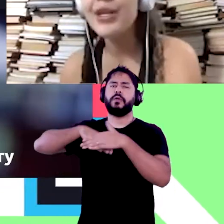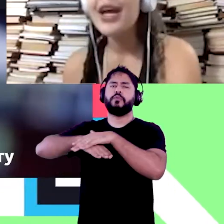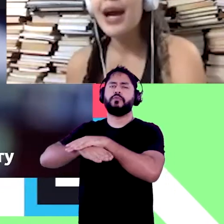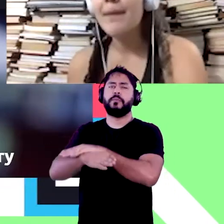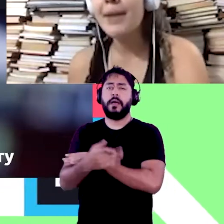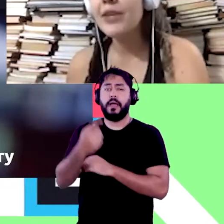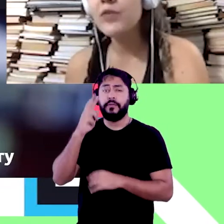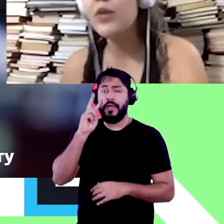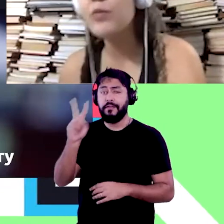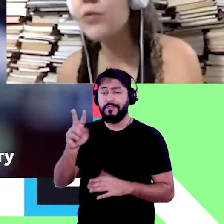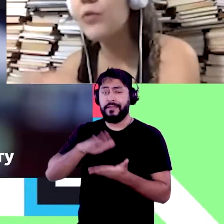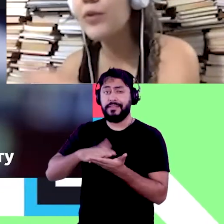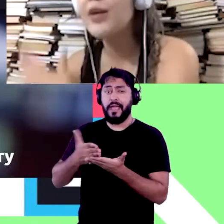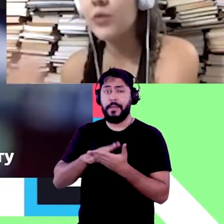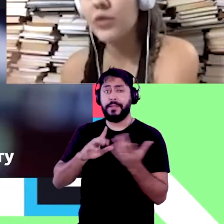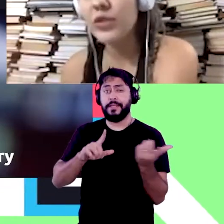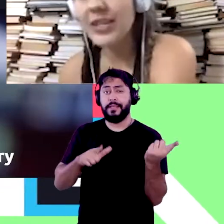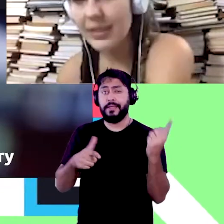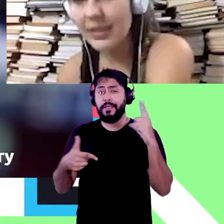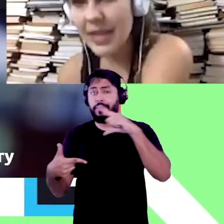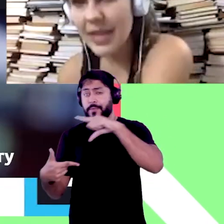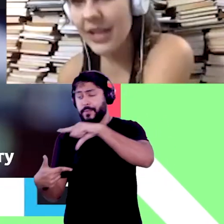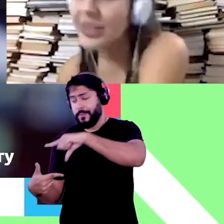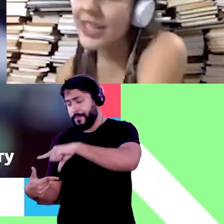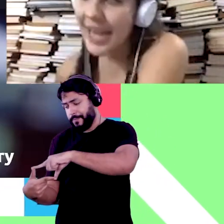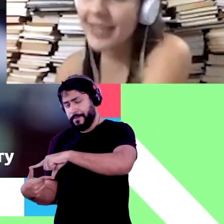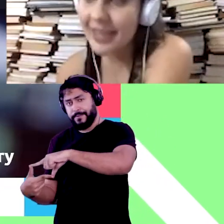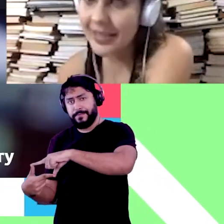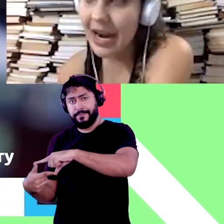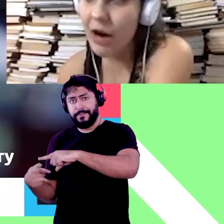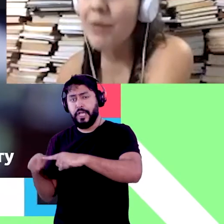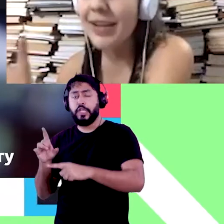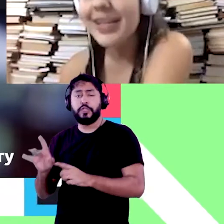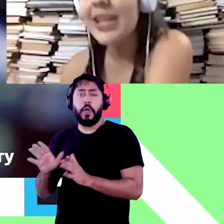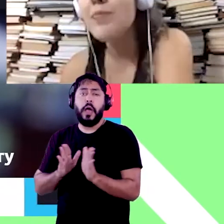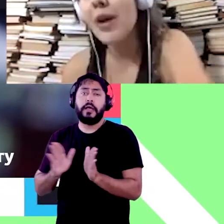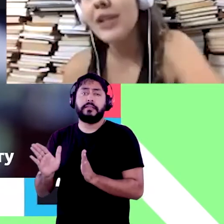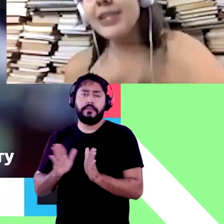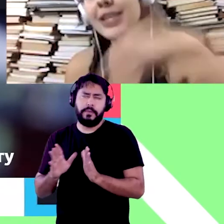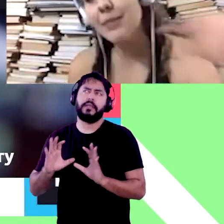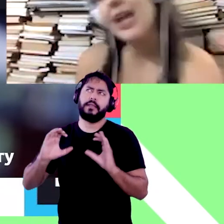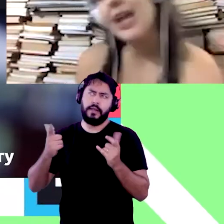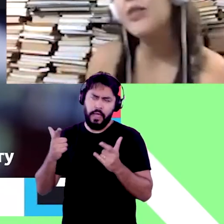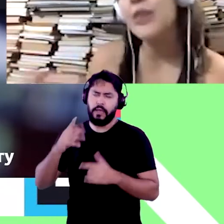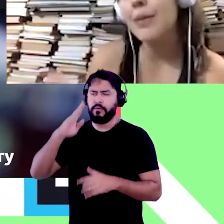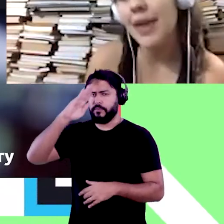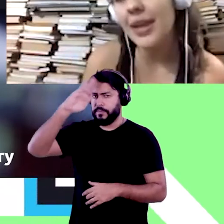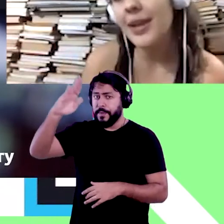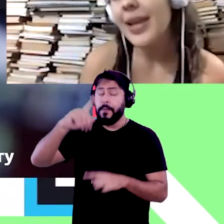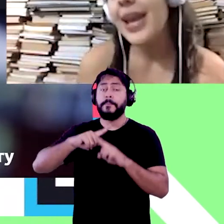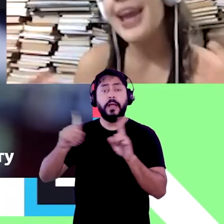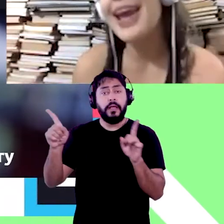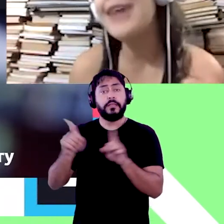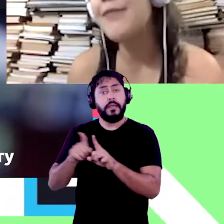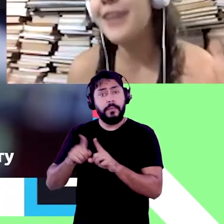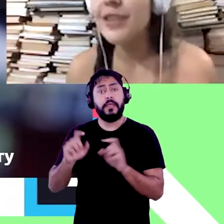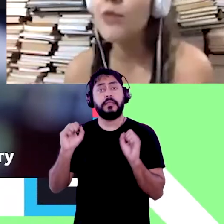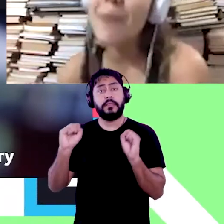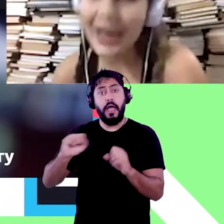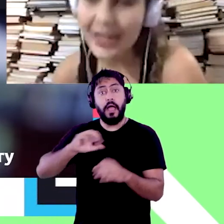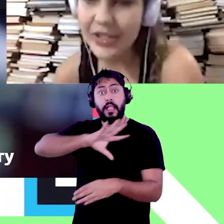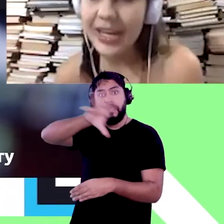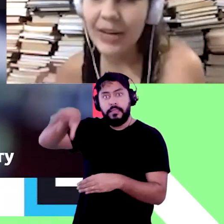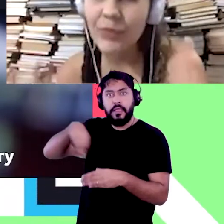intérprete apenas como um recurso de acessibilidade, que é essencial, mas que ele pode ser trabalhado também